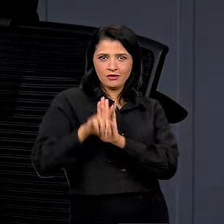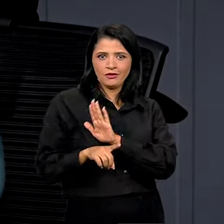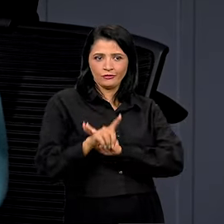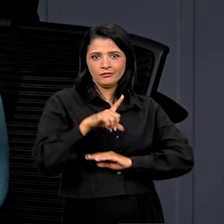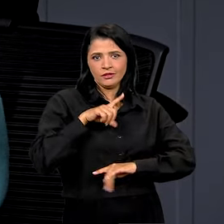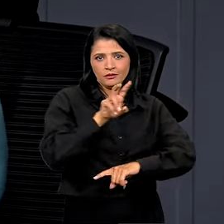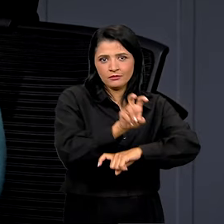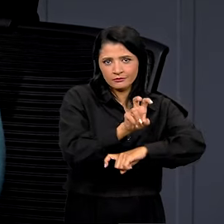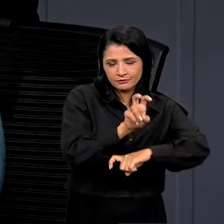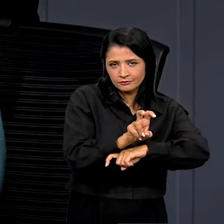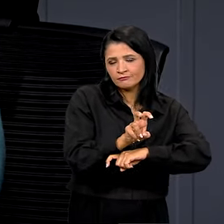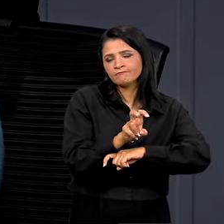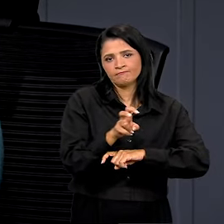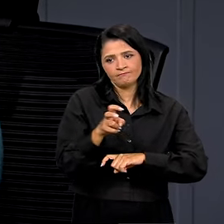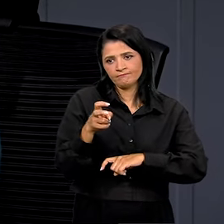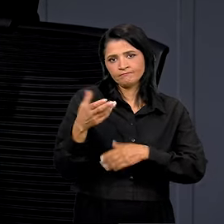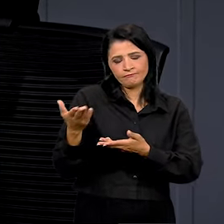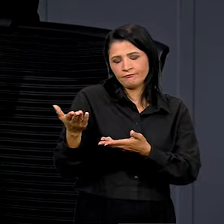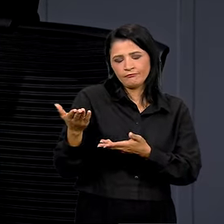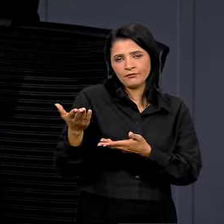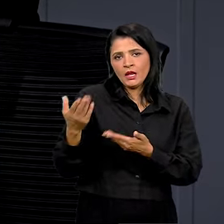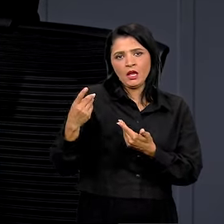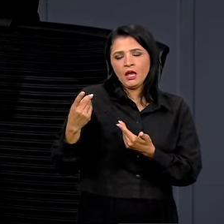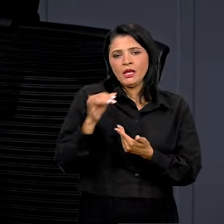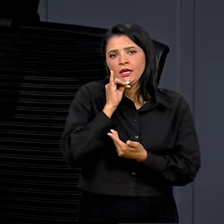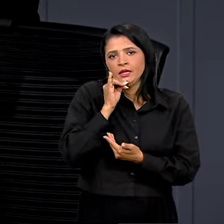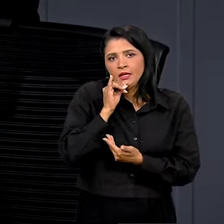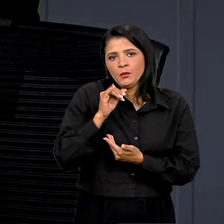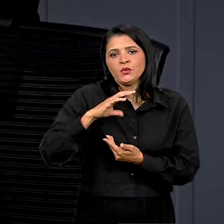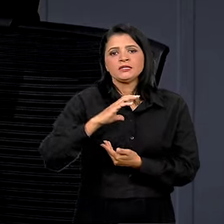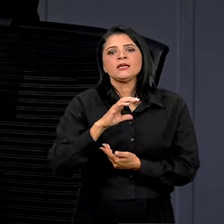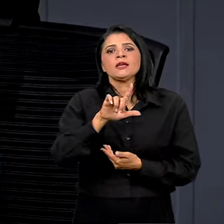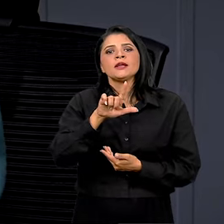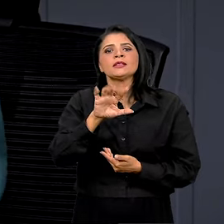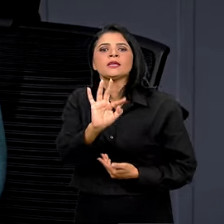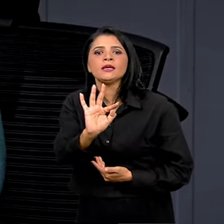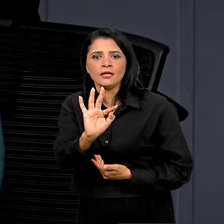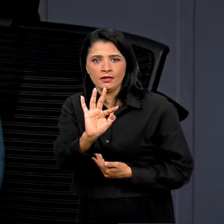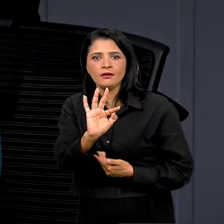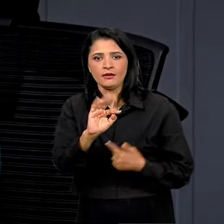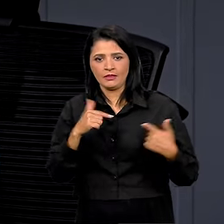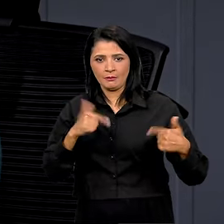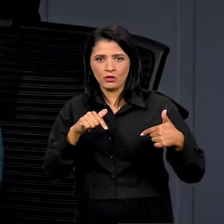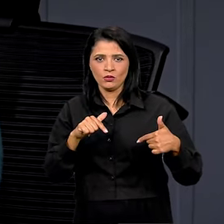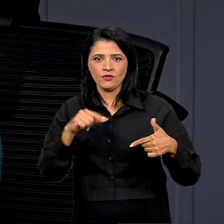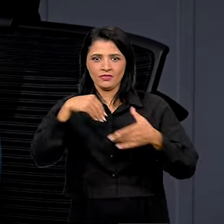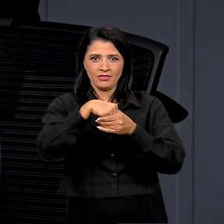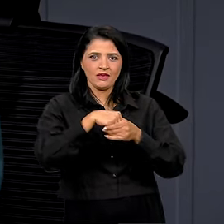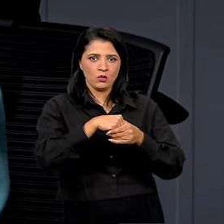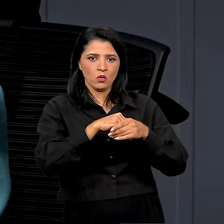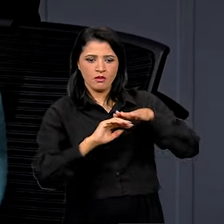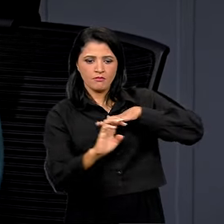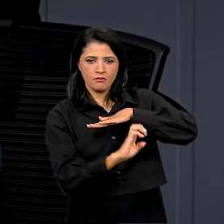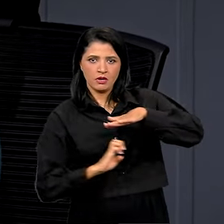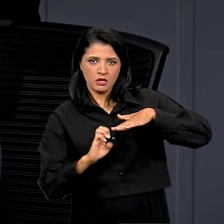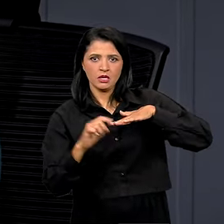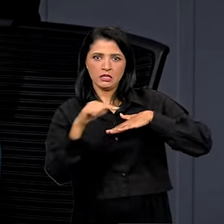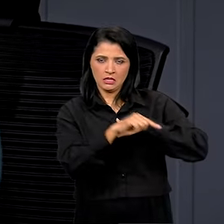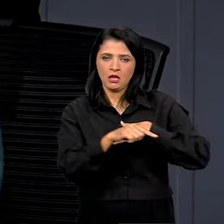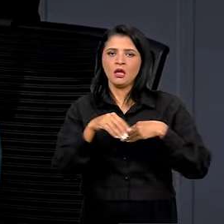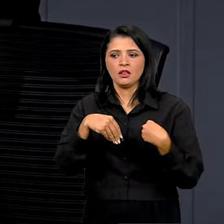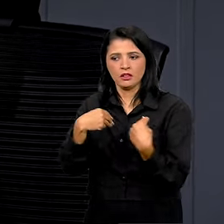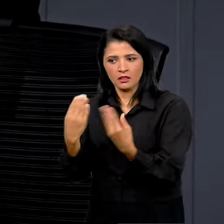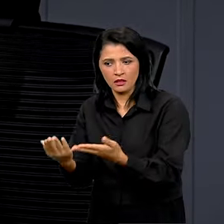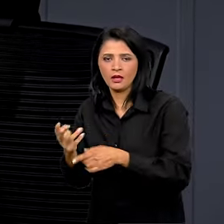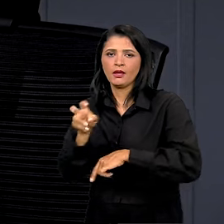eh né das eh em termos da da CLT as trabal nas empresas as empresas têm que dar